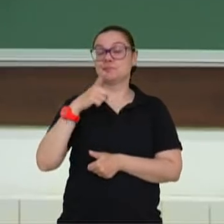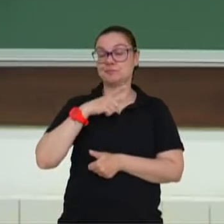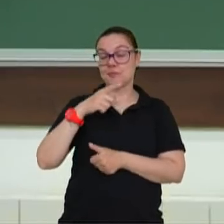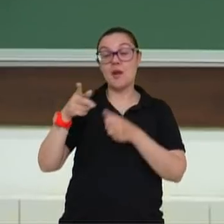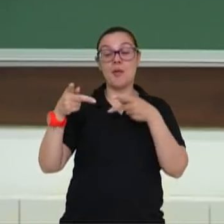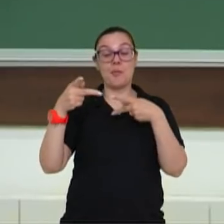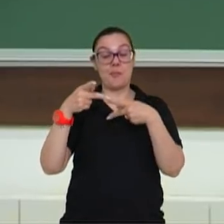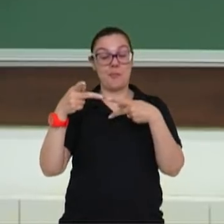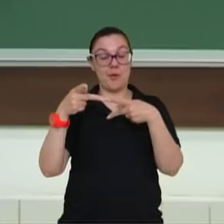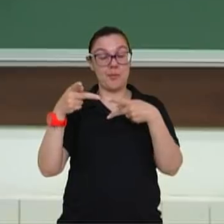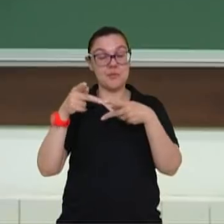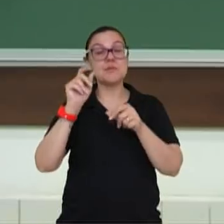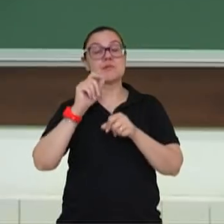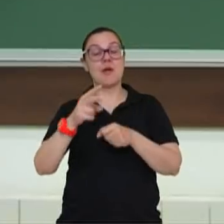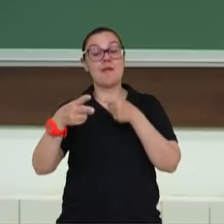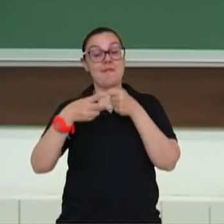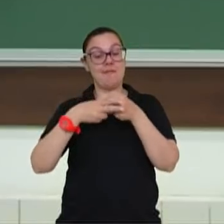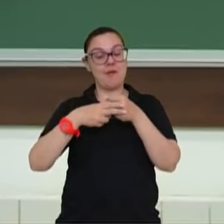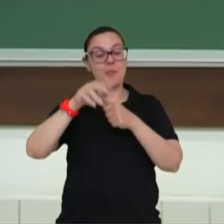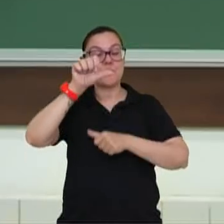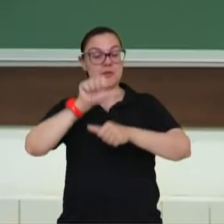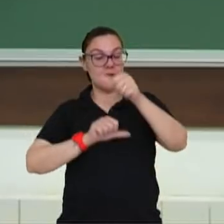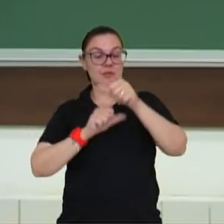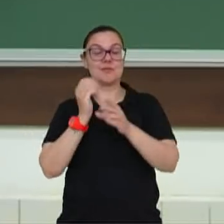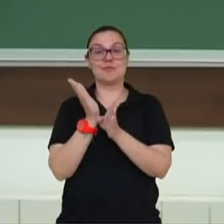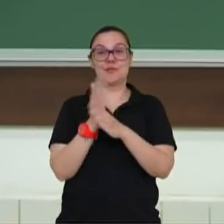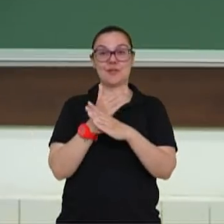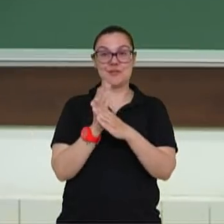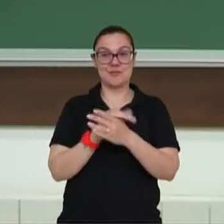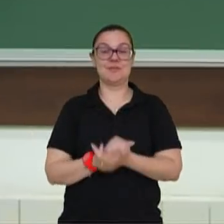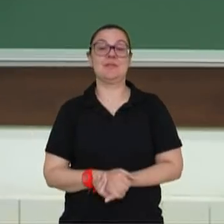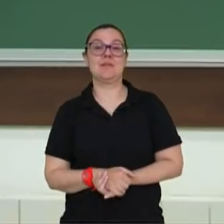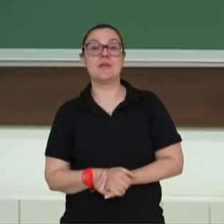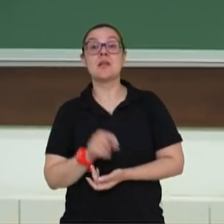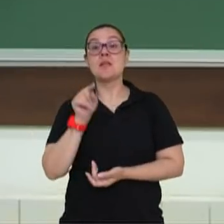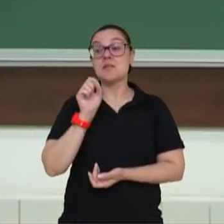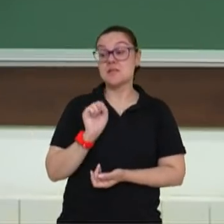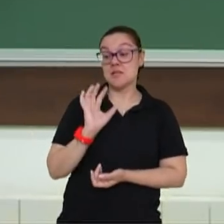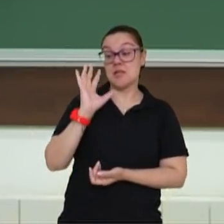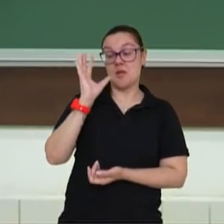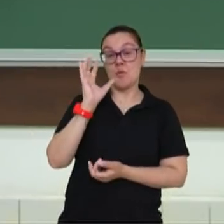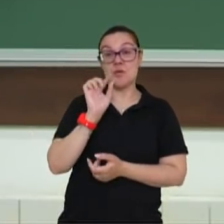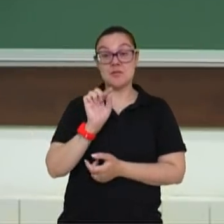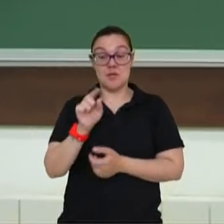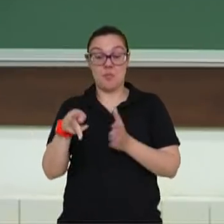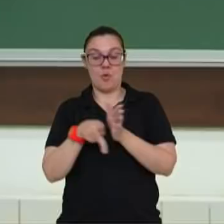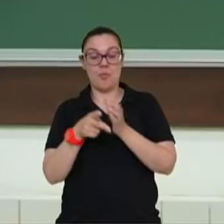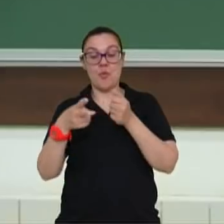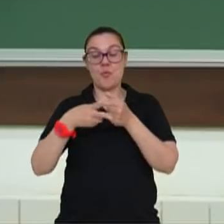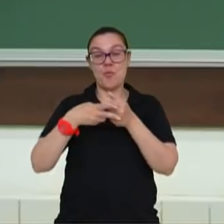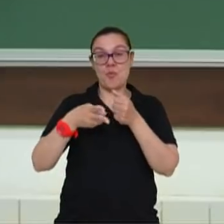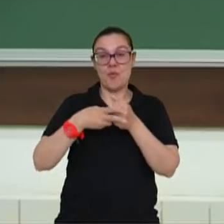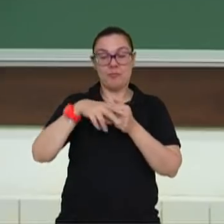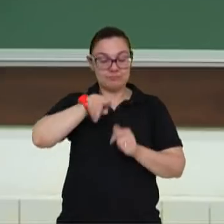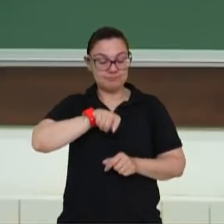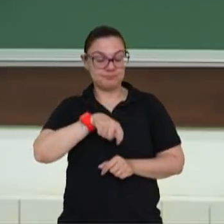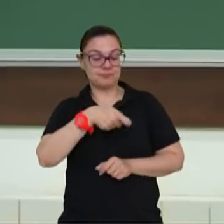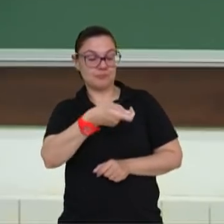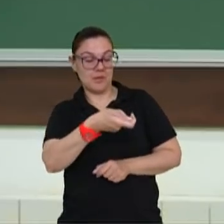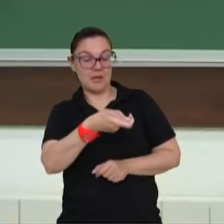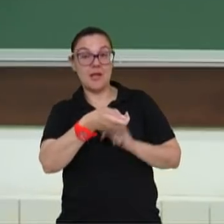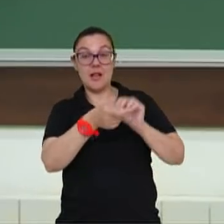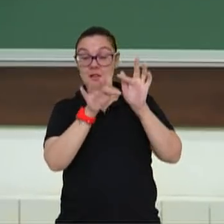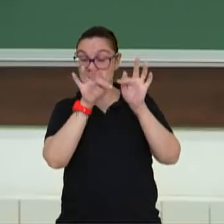preposição classificamos como verbos transitivo indireto. Quando o verbo ele traz um significado,